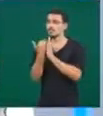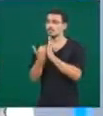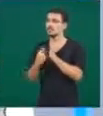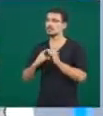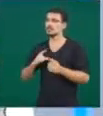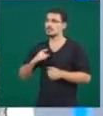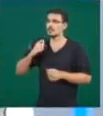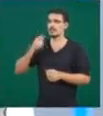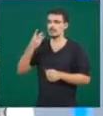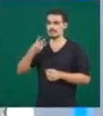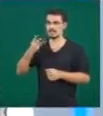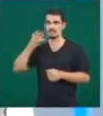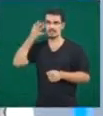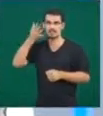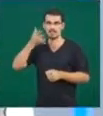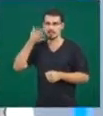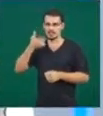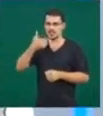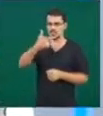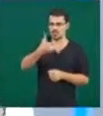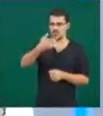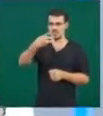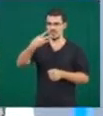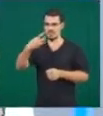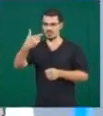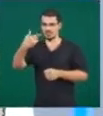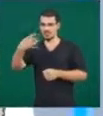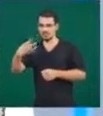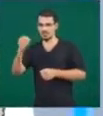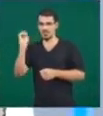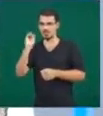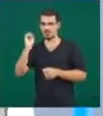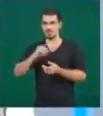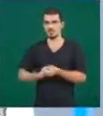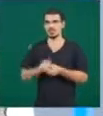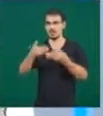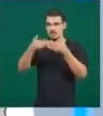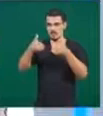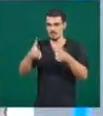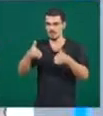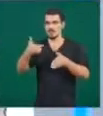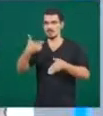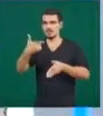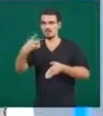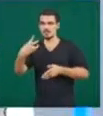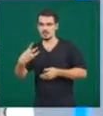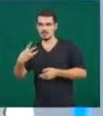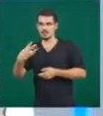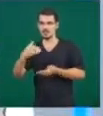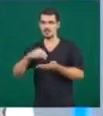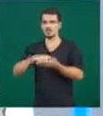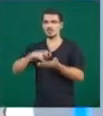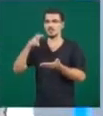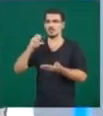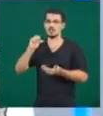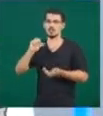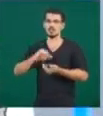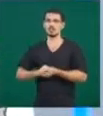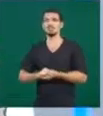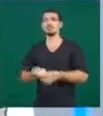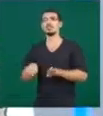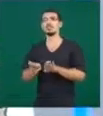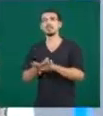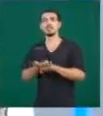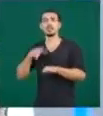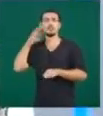vai ser realizado nos dias 23 e 24 de outubro. Então a abertura vai ser no dia 23, às 9 horas da manhã. E nós teremos a palestra